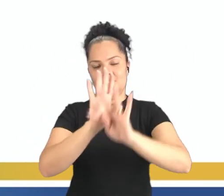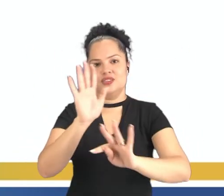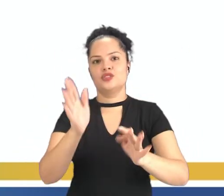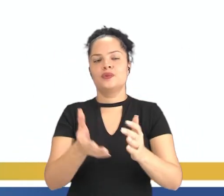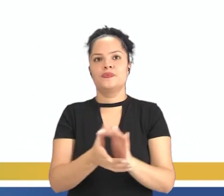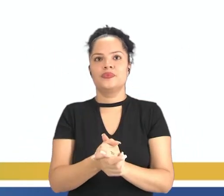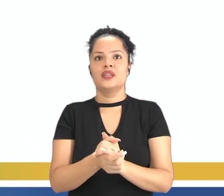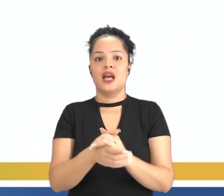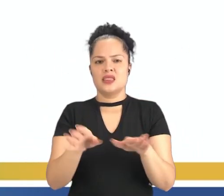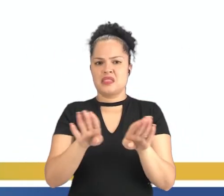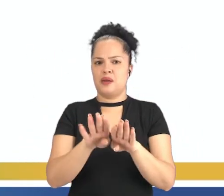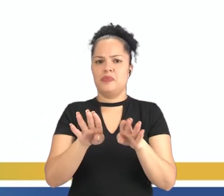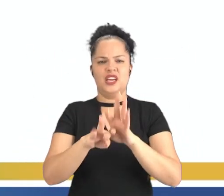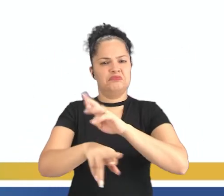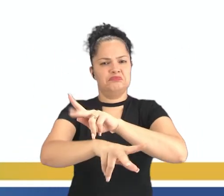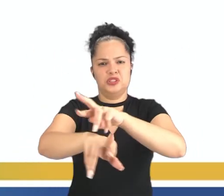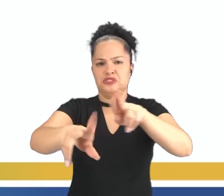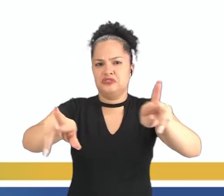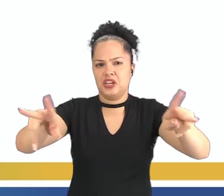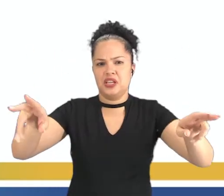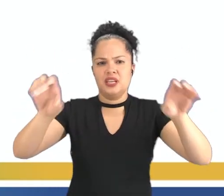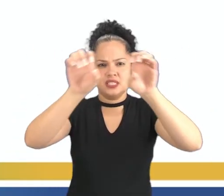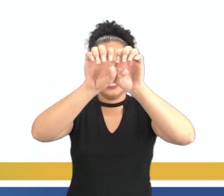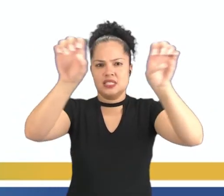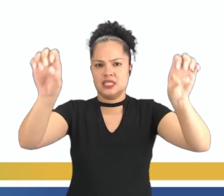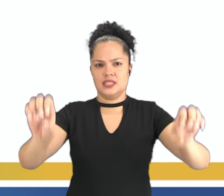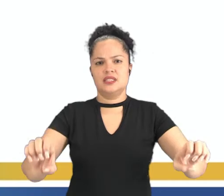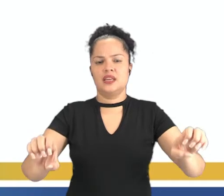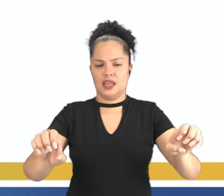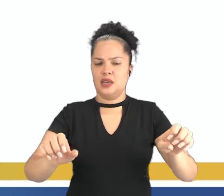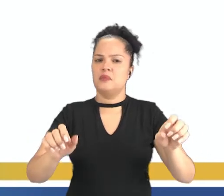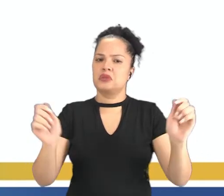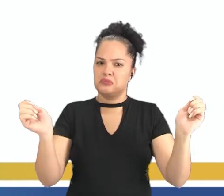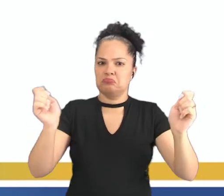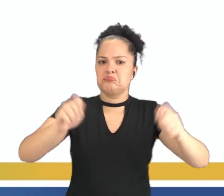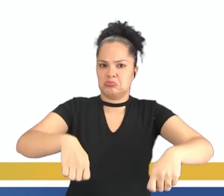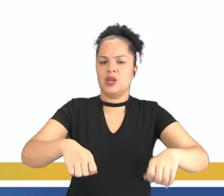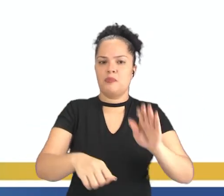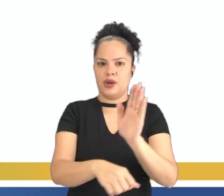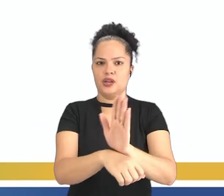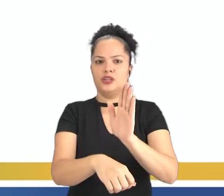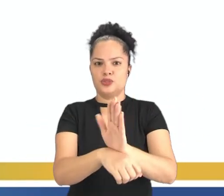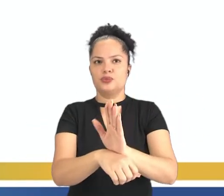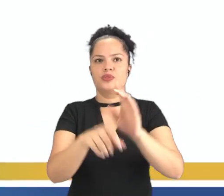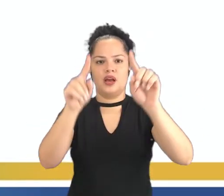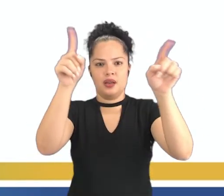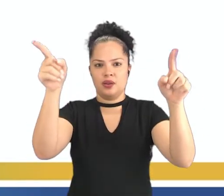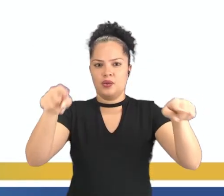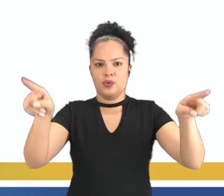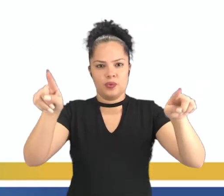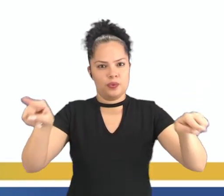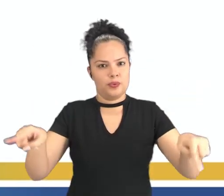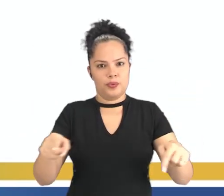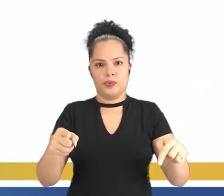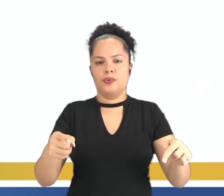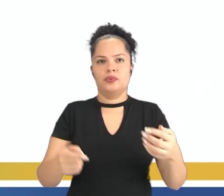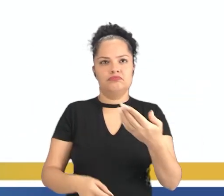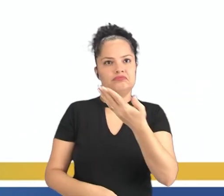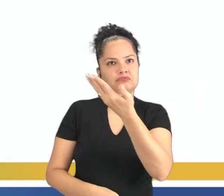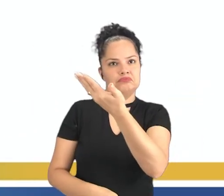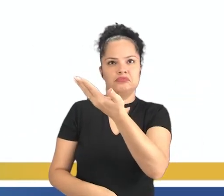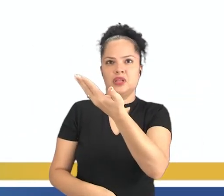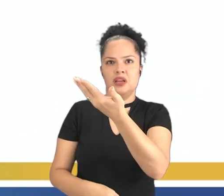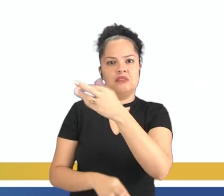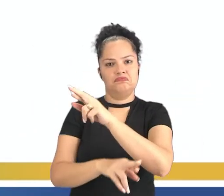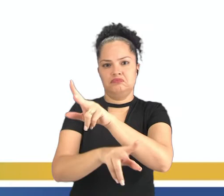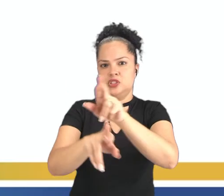Aí nós temos outros formatos de esquemas que podem ser trabalhados também. Aí nós temos com colchetes, temos esquema com flechas, né,